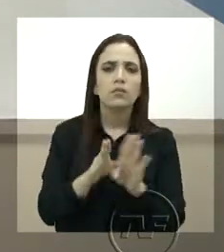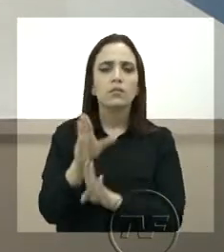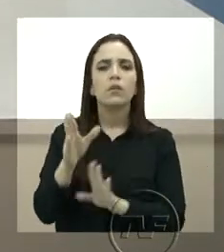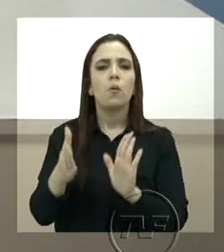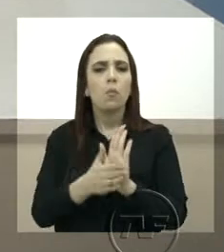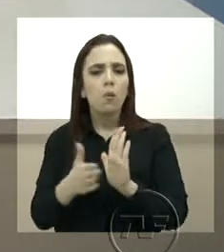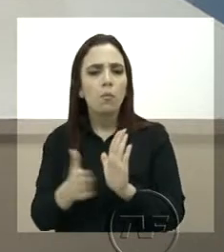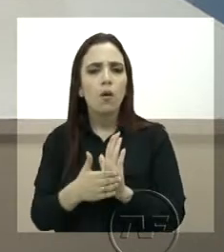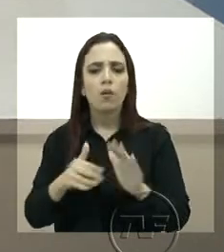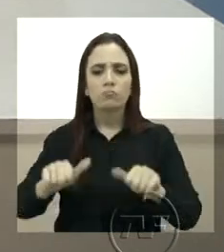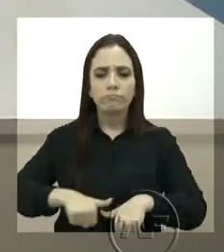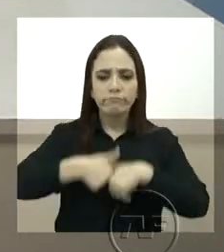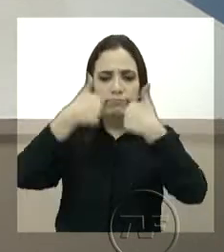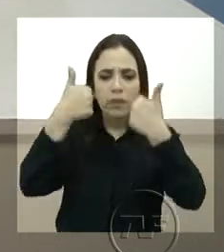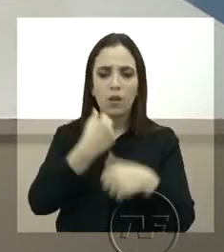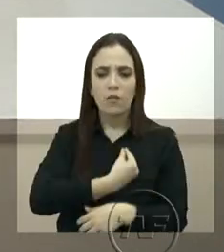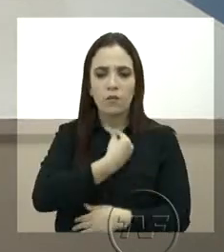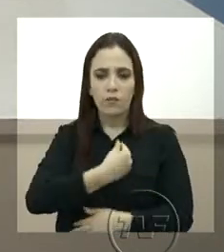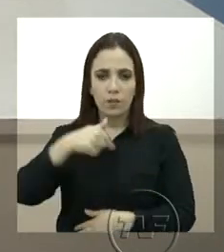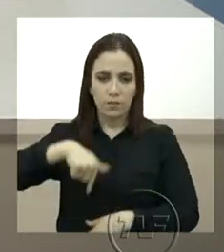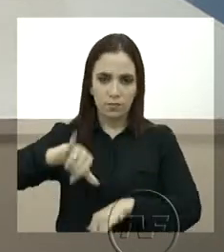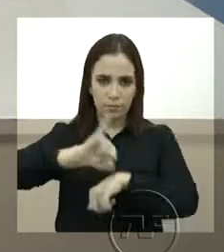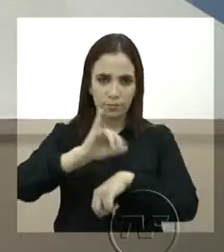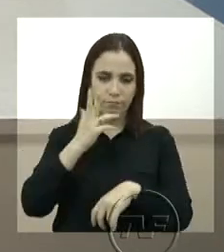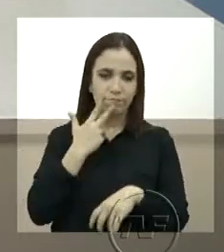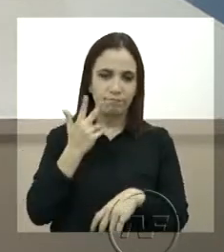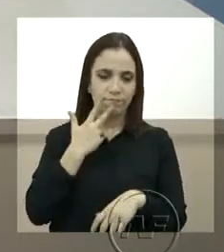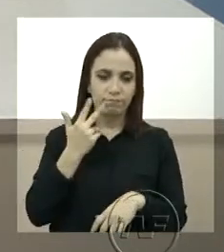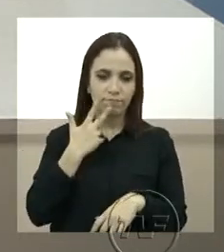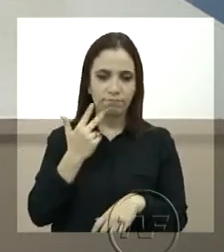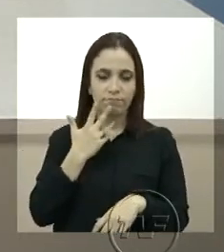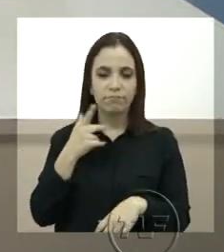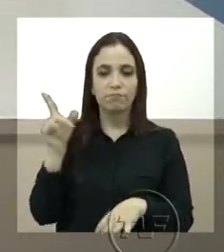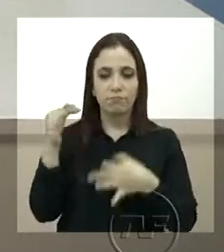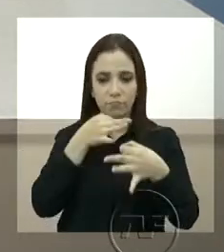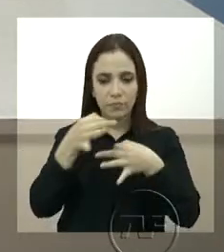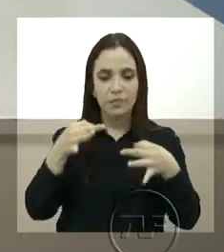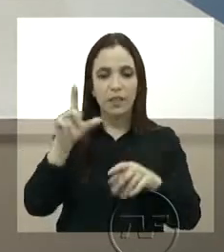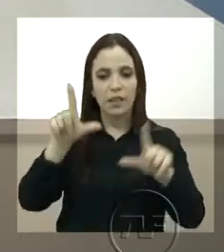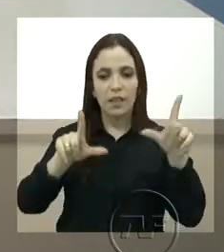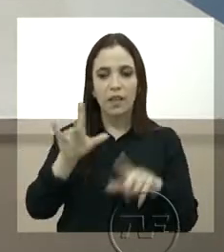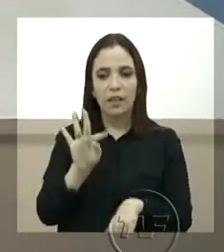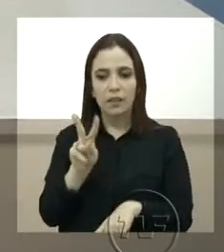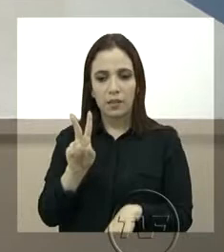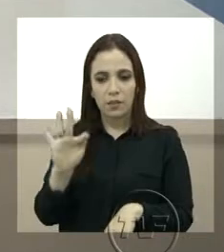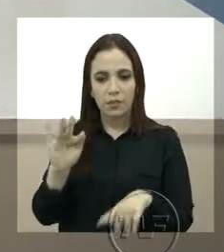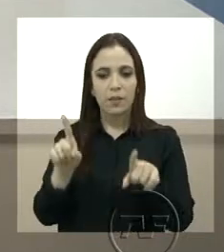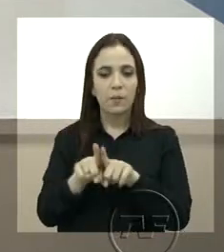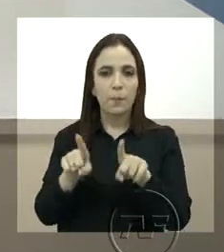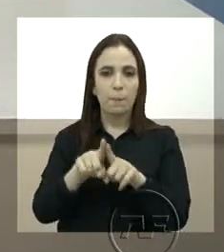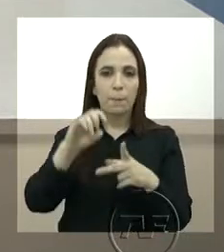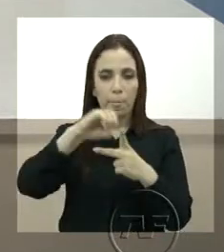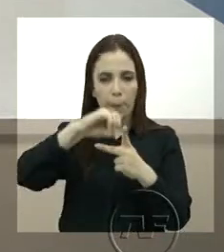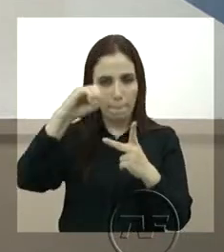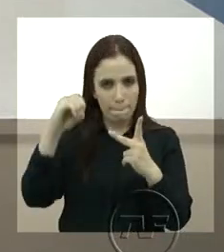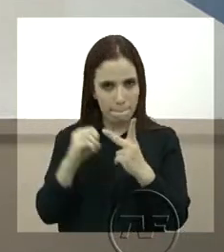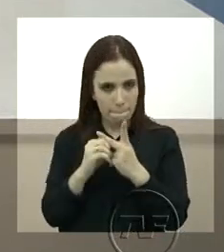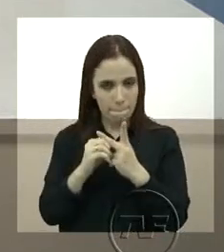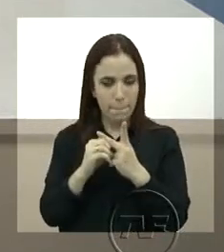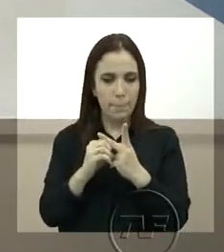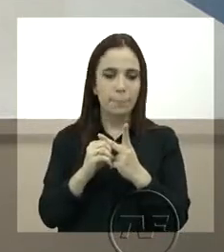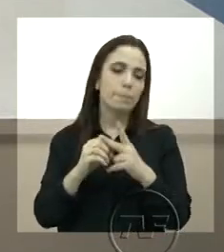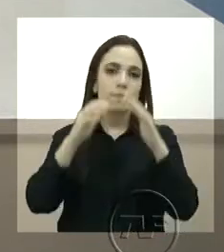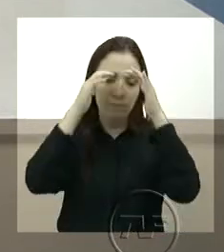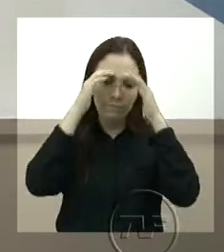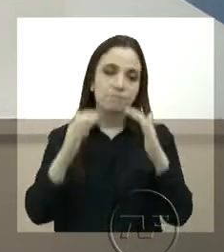de propostas de melhoramento da vida na cidade, a TV, o senhor está colaborando com a TV Fortaleza para cumprir, e o Pela Ordem também, para cumprir